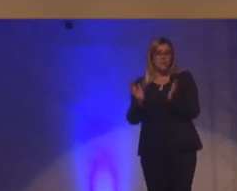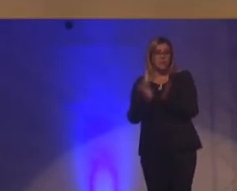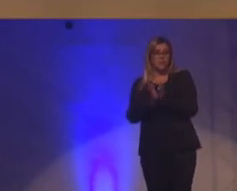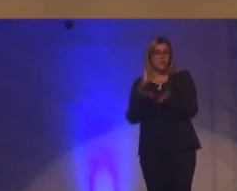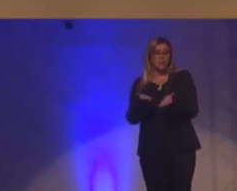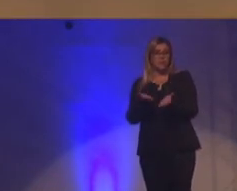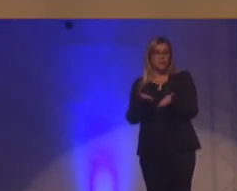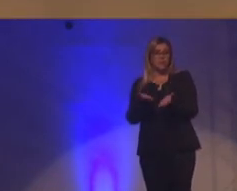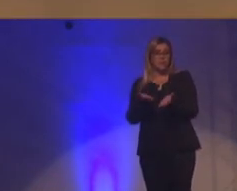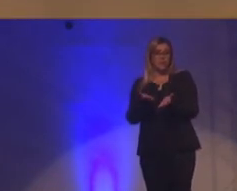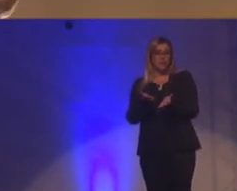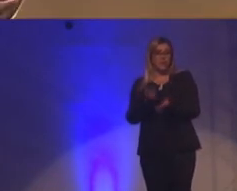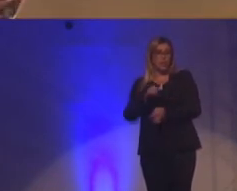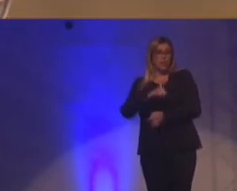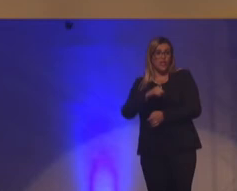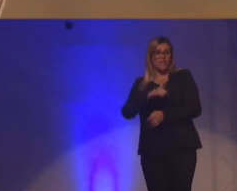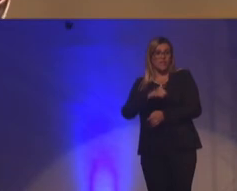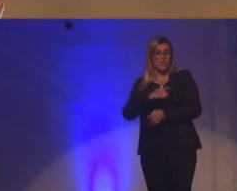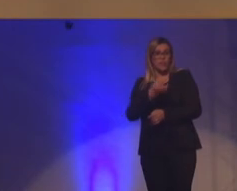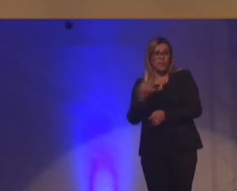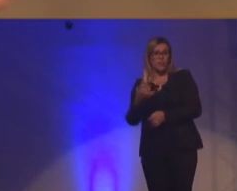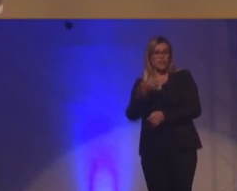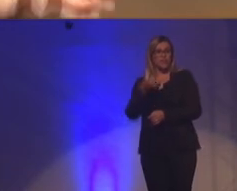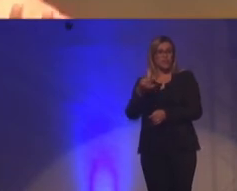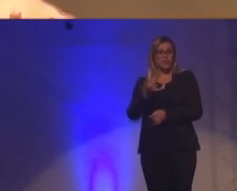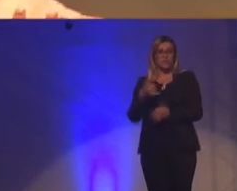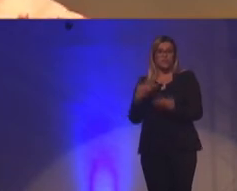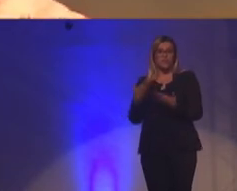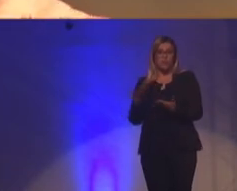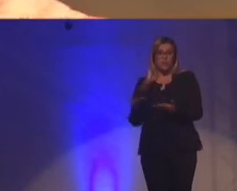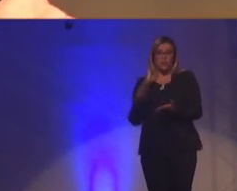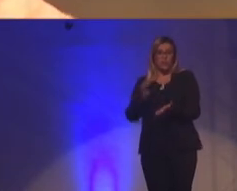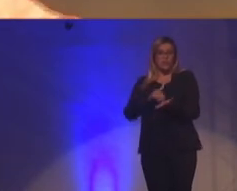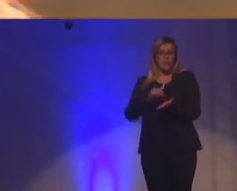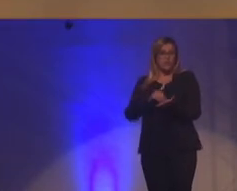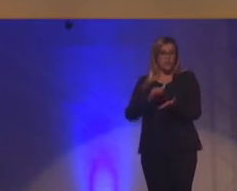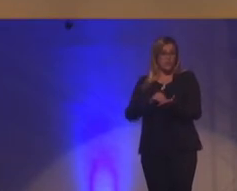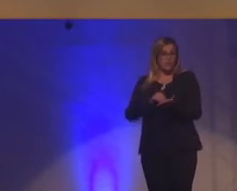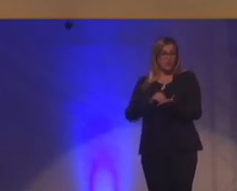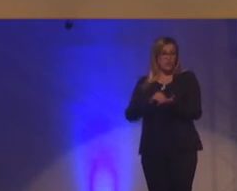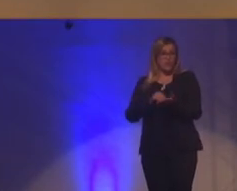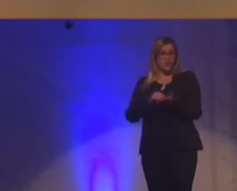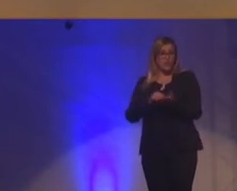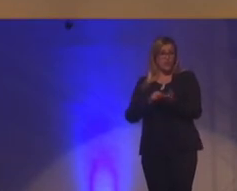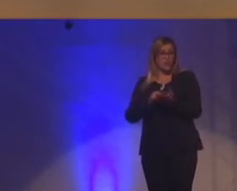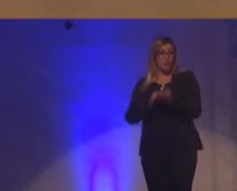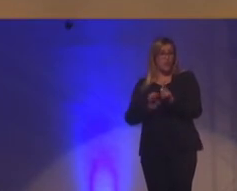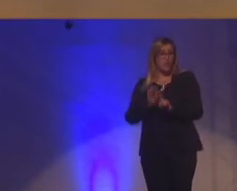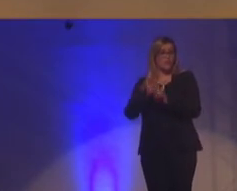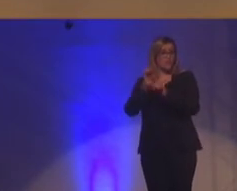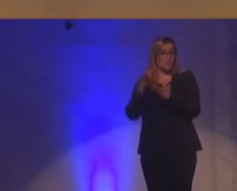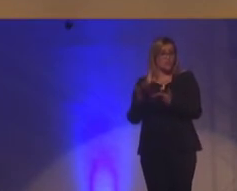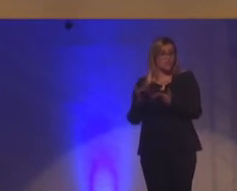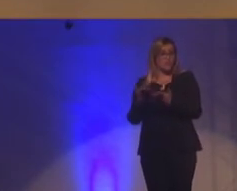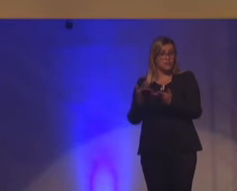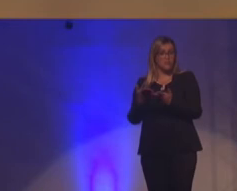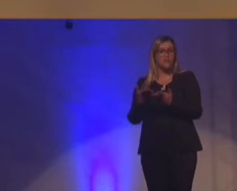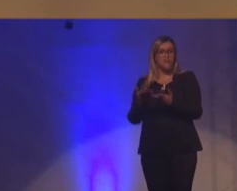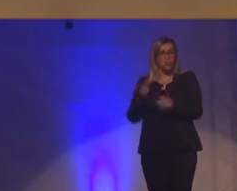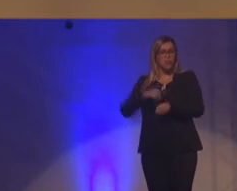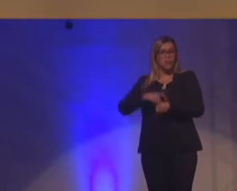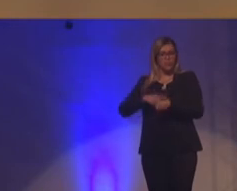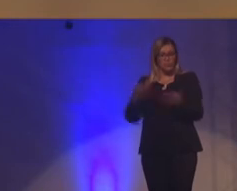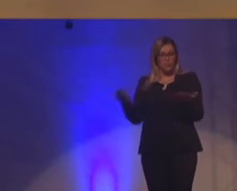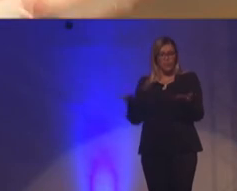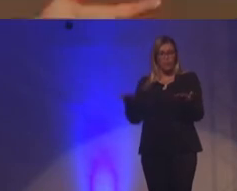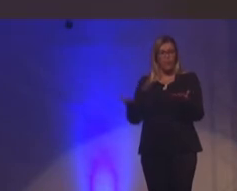situações onde há evidência negativa. Pior não é nem só a ausência de evidência, mas a evidência negativa. Então, nós falamos assim, então está na hora da gente